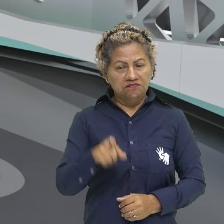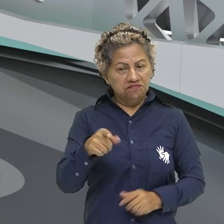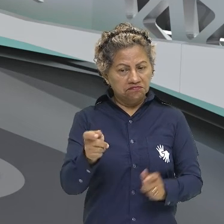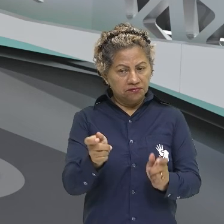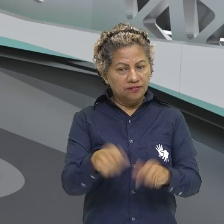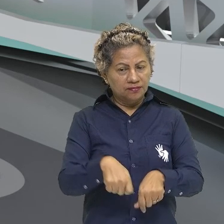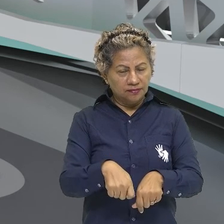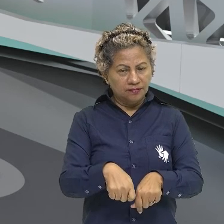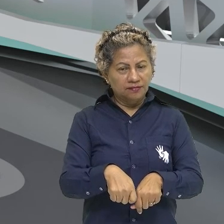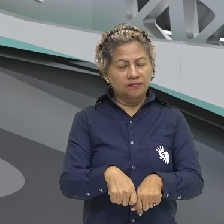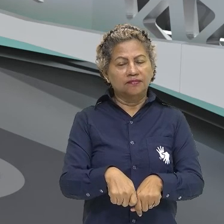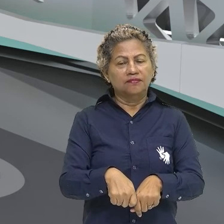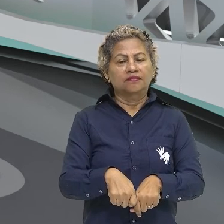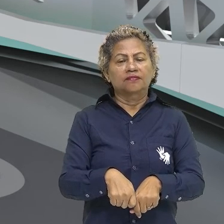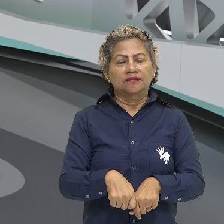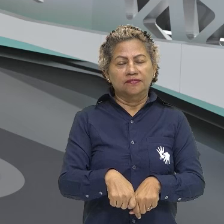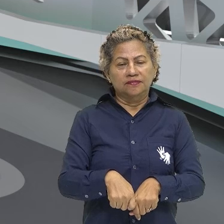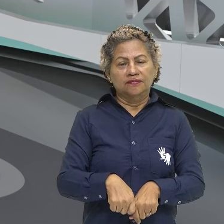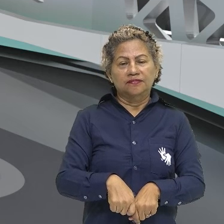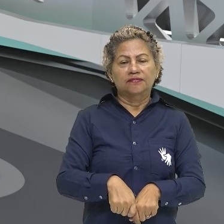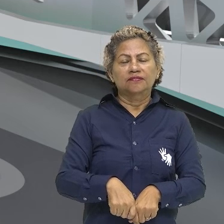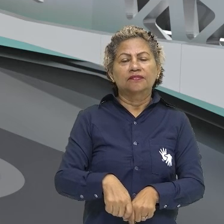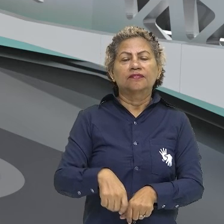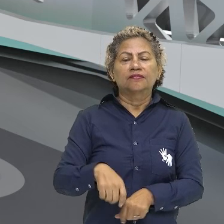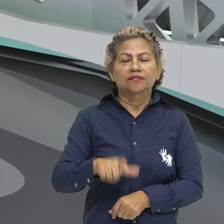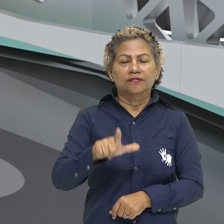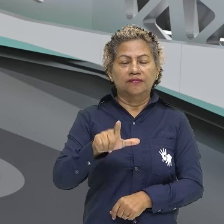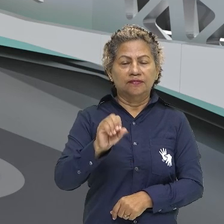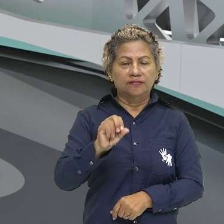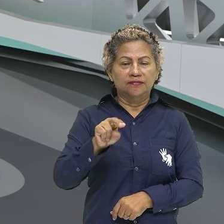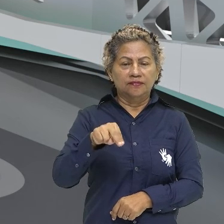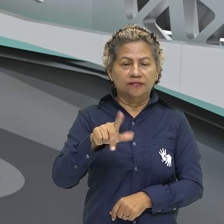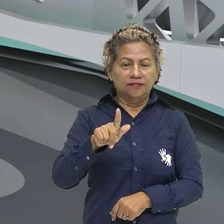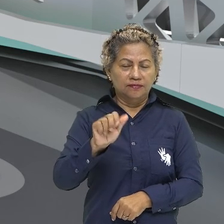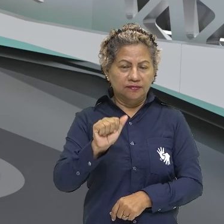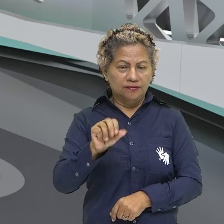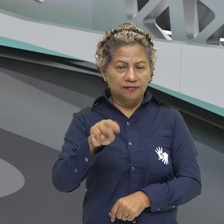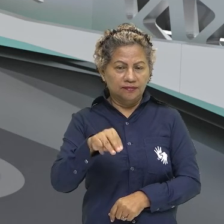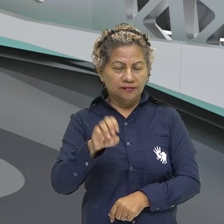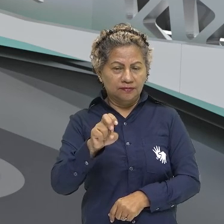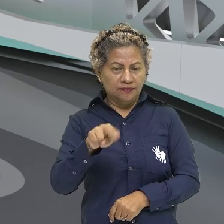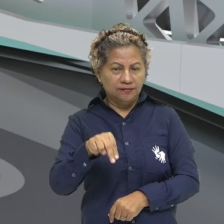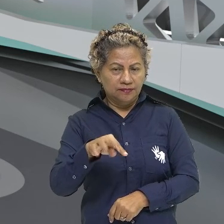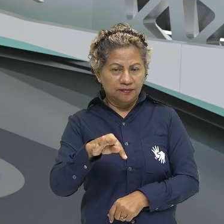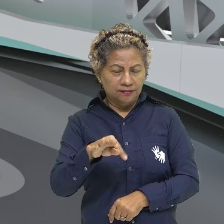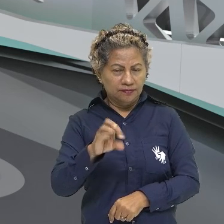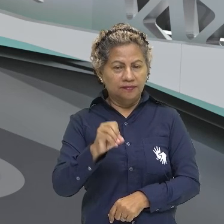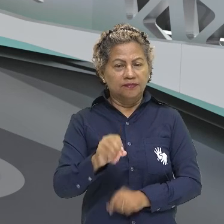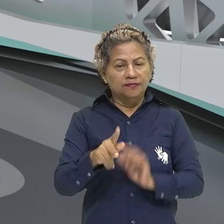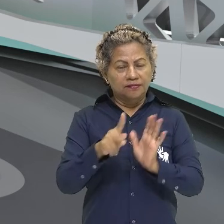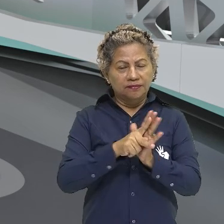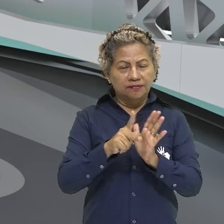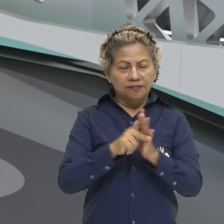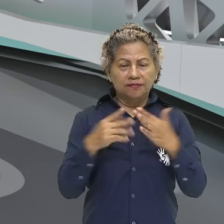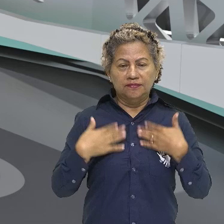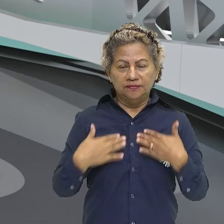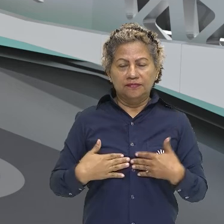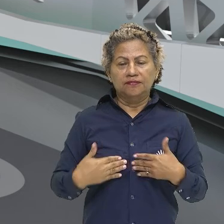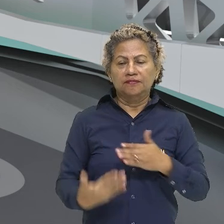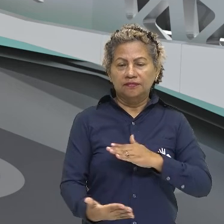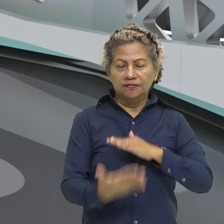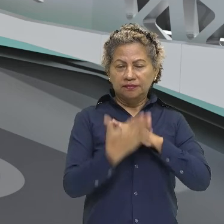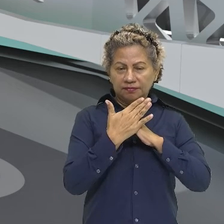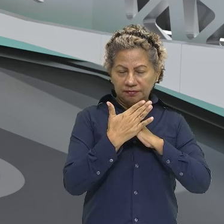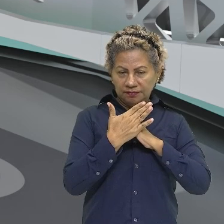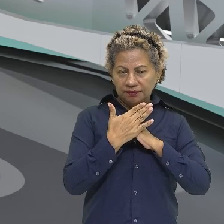trabalhando esse alongamento de uma forma excêntrica, né? Com uma contração excêntrica. Isso daí ajuda